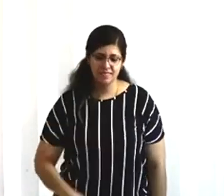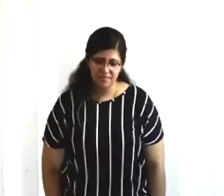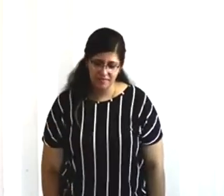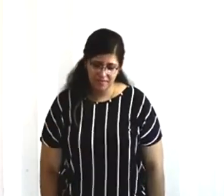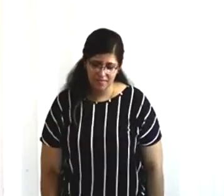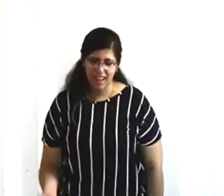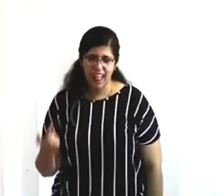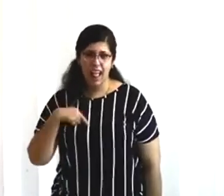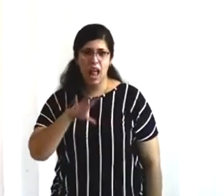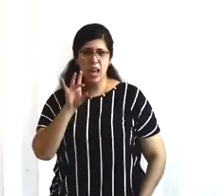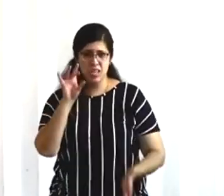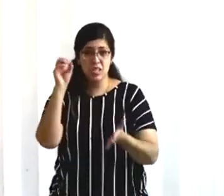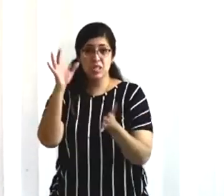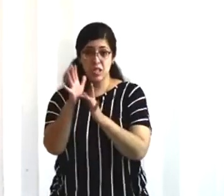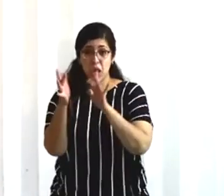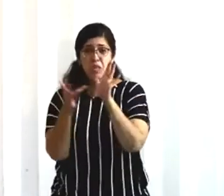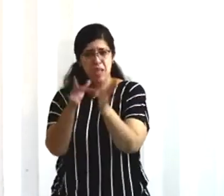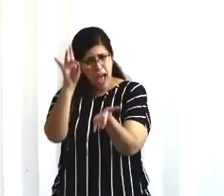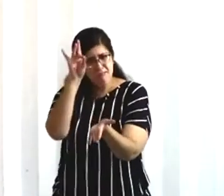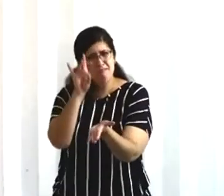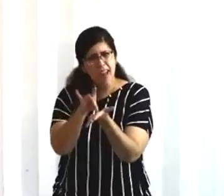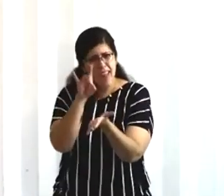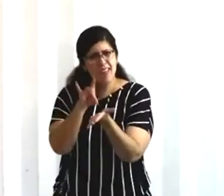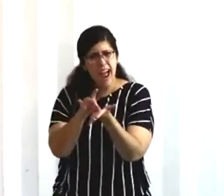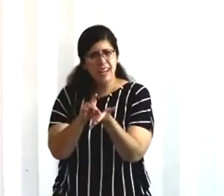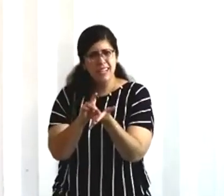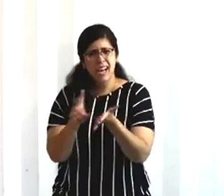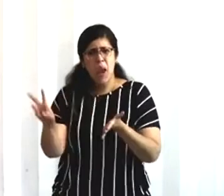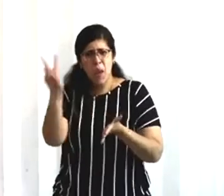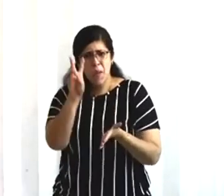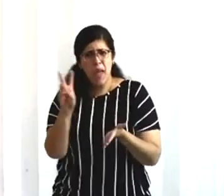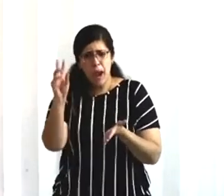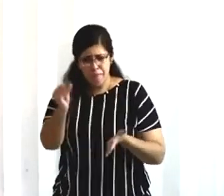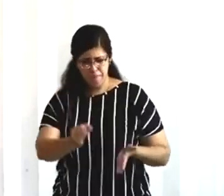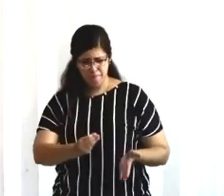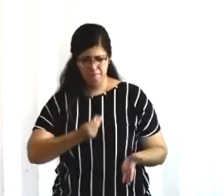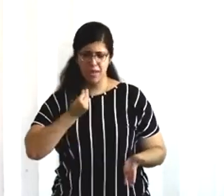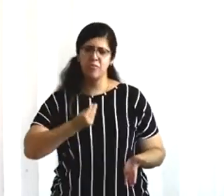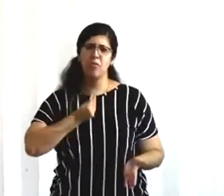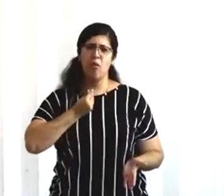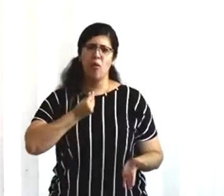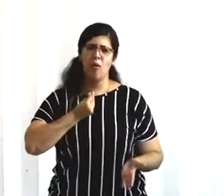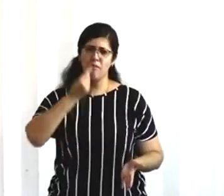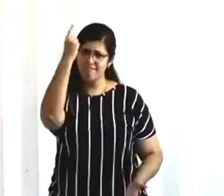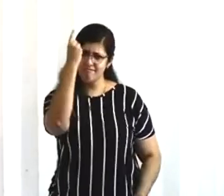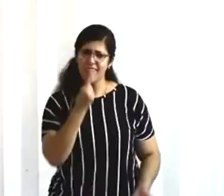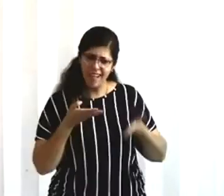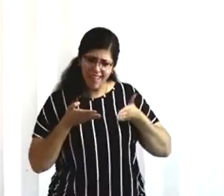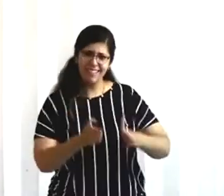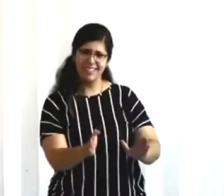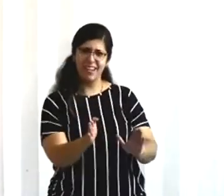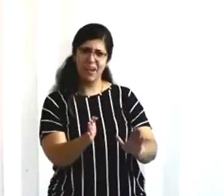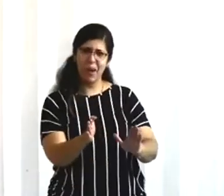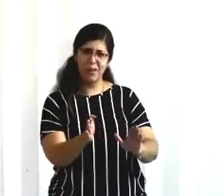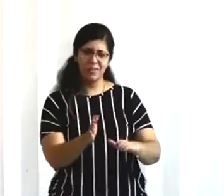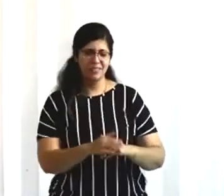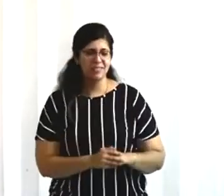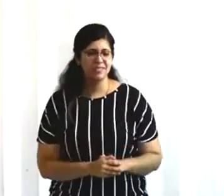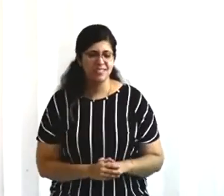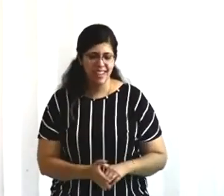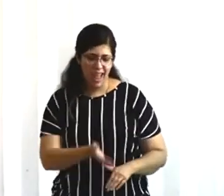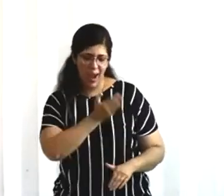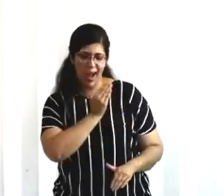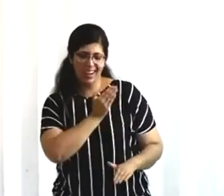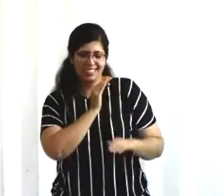da verdade. Ele é o verbo vivo encarnado que traz esperança para os corações